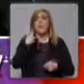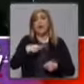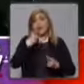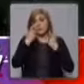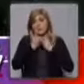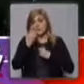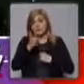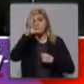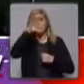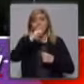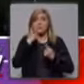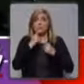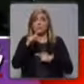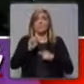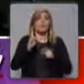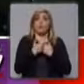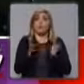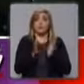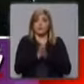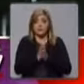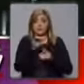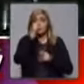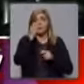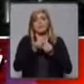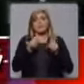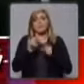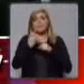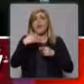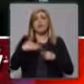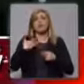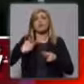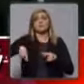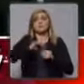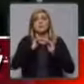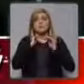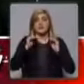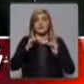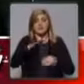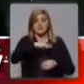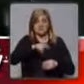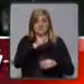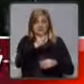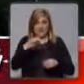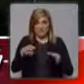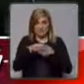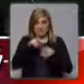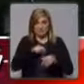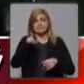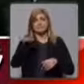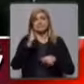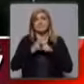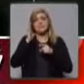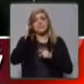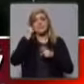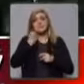A Alemanha dificilmente será isolada porque há aqui uma solidariedade a nível da zona euro e os gregos terão que pensar duas vezes